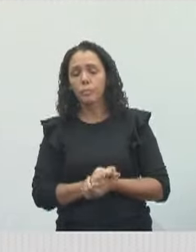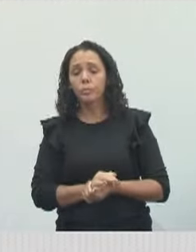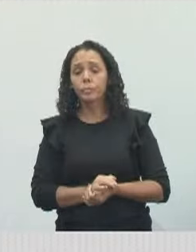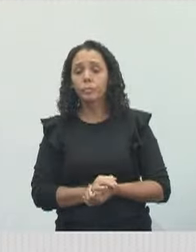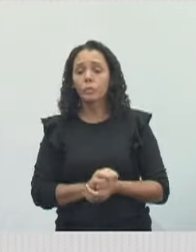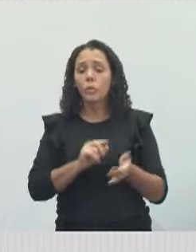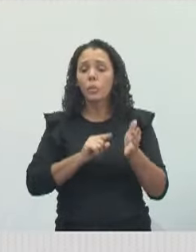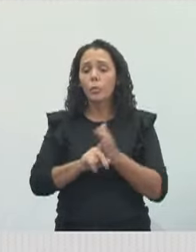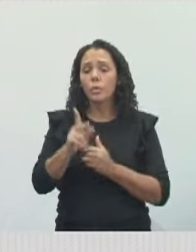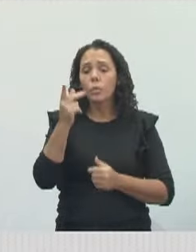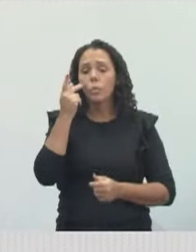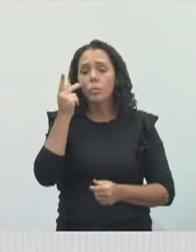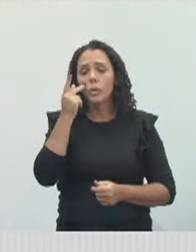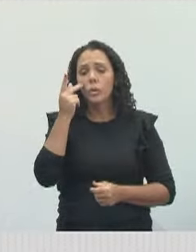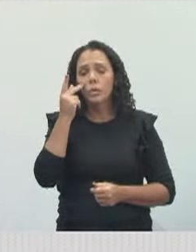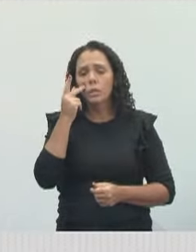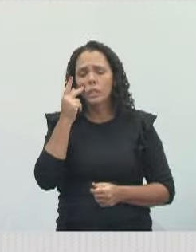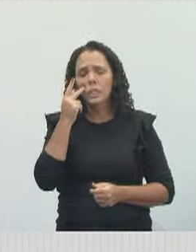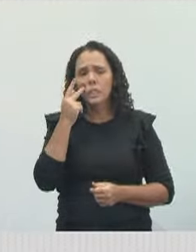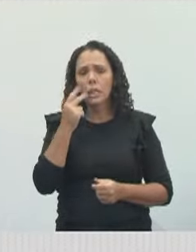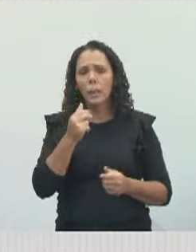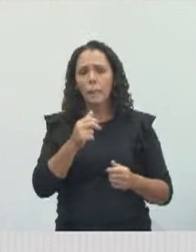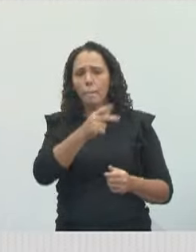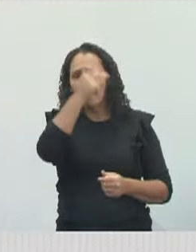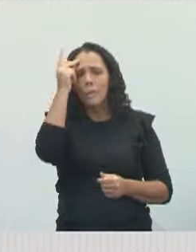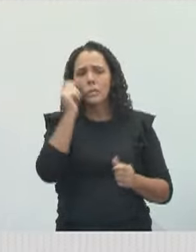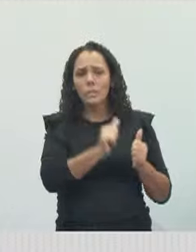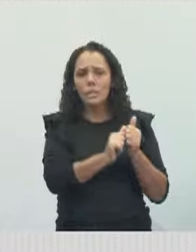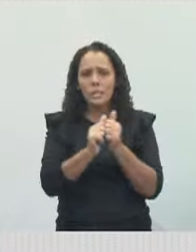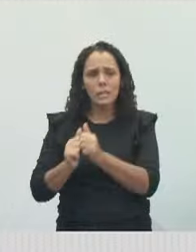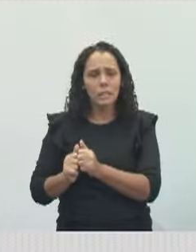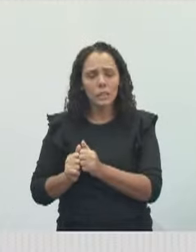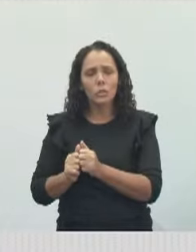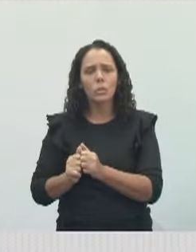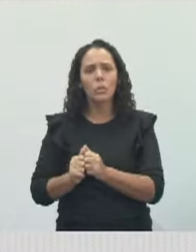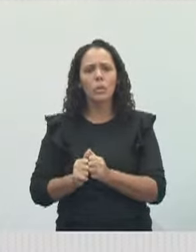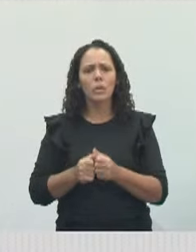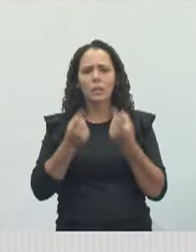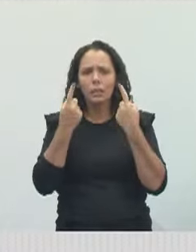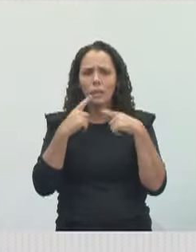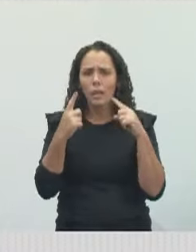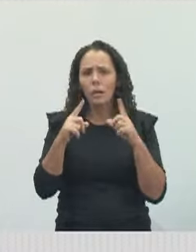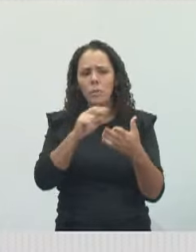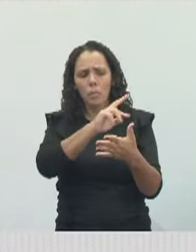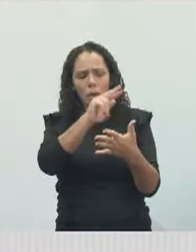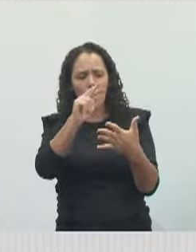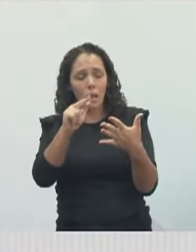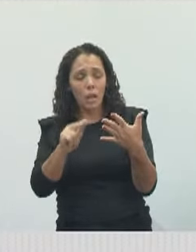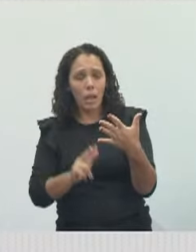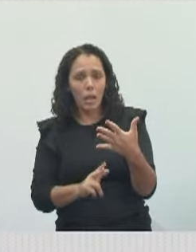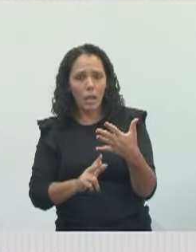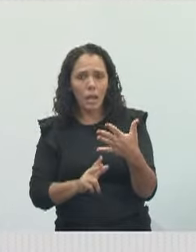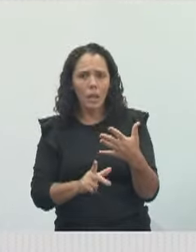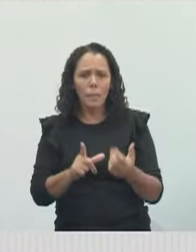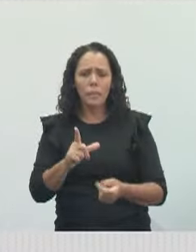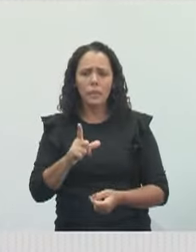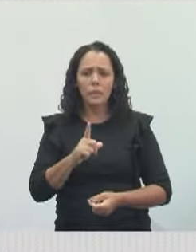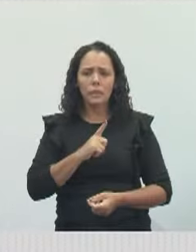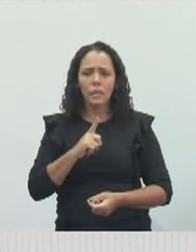vê dos nossos seguidores, em especial aqui do Nova Esperança, tem muito pouca